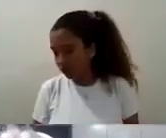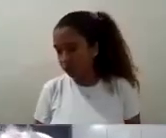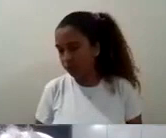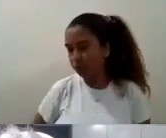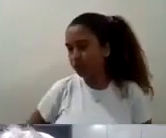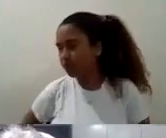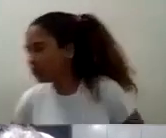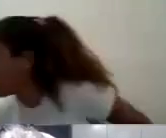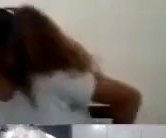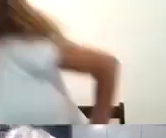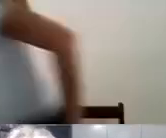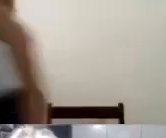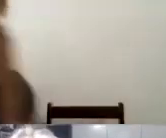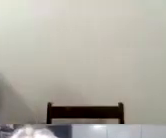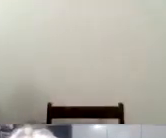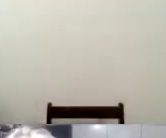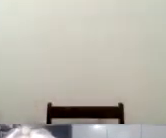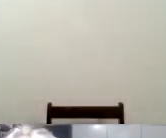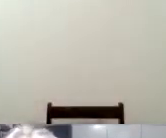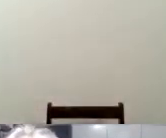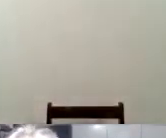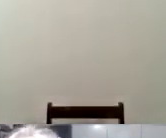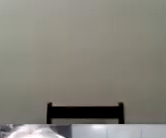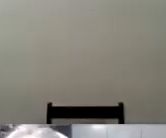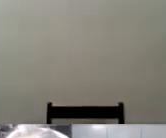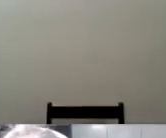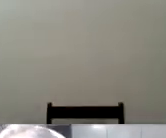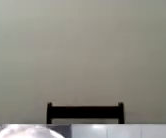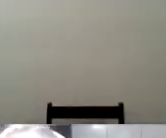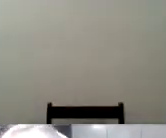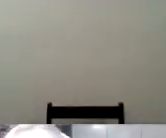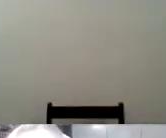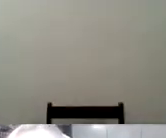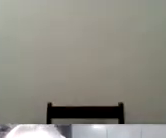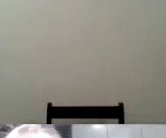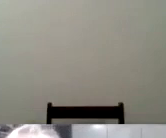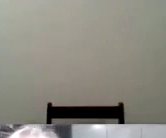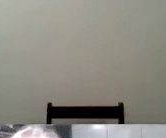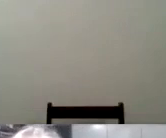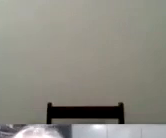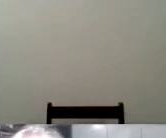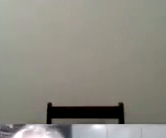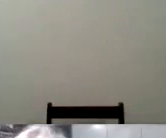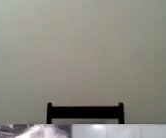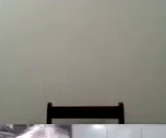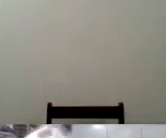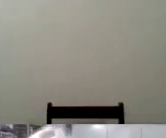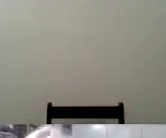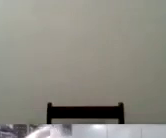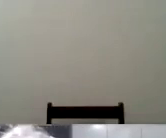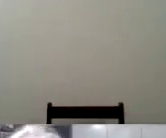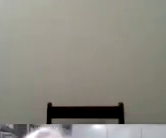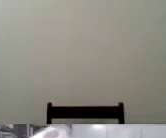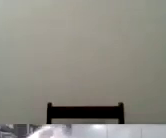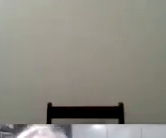do site da campanha. E nós iremos motivar para que as pessoas,